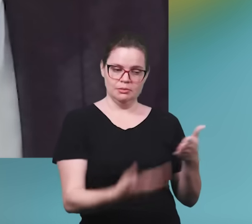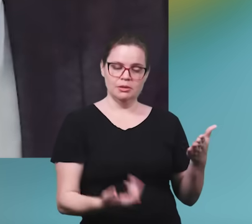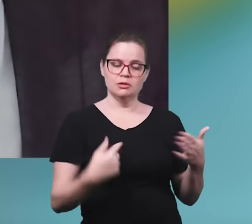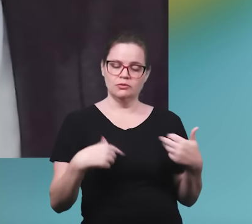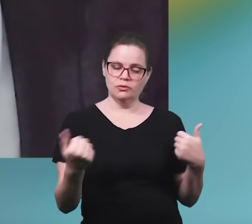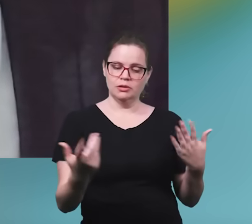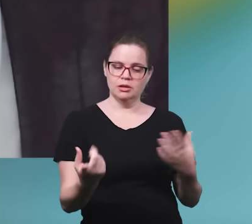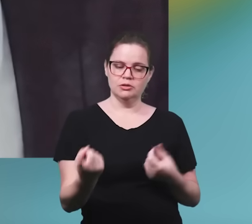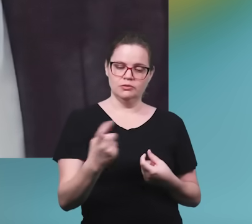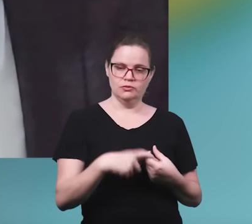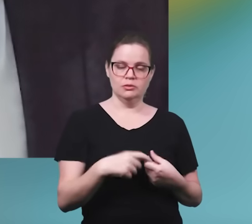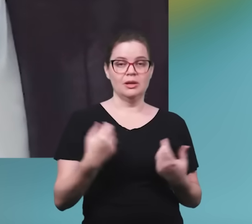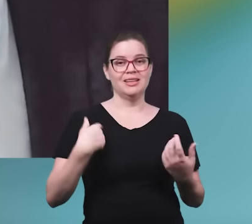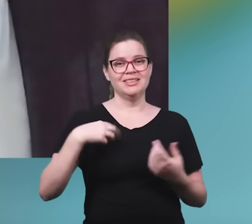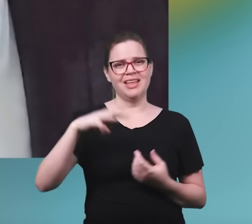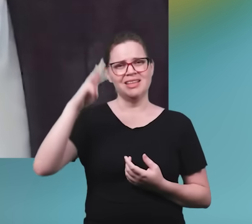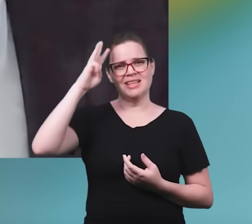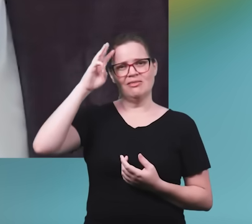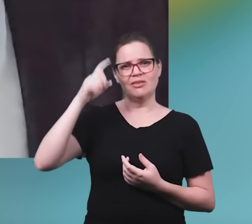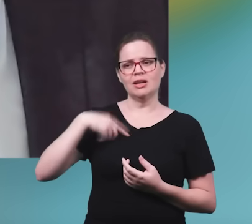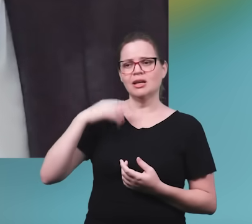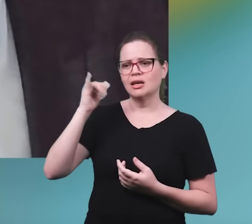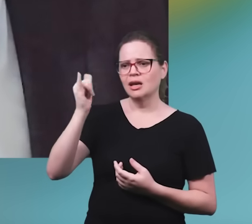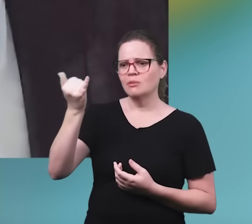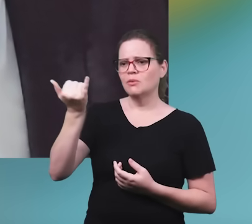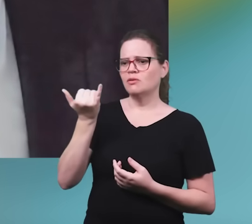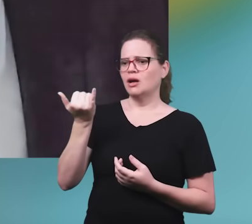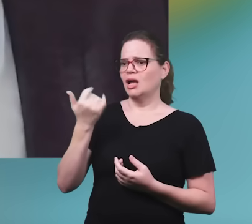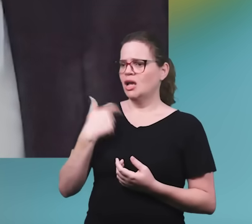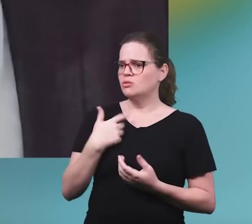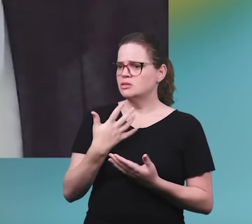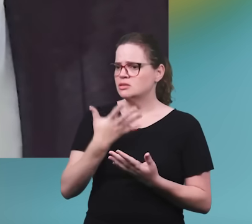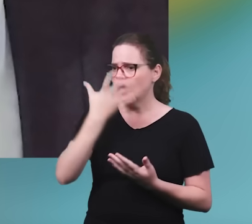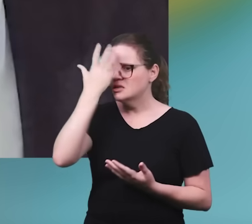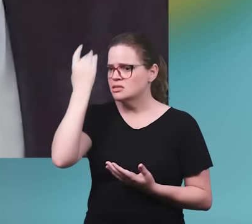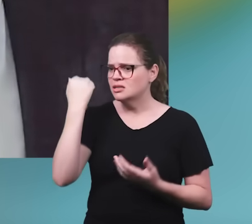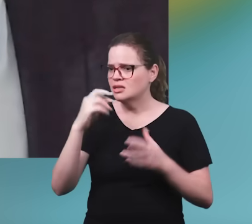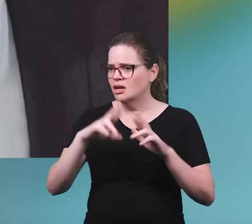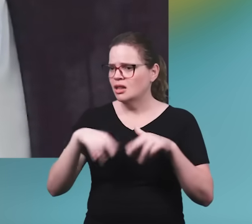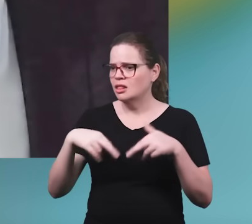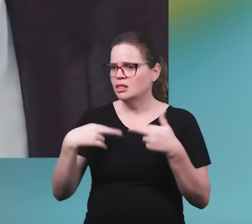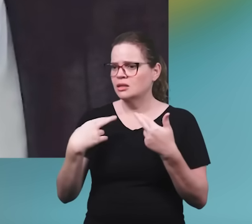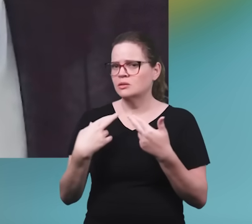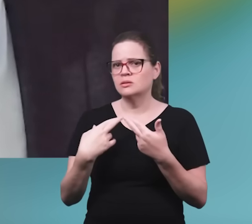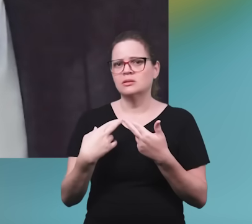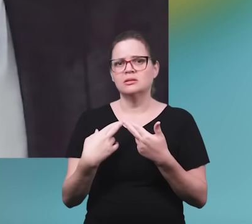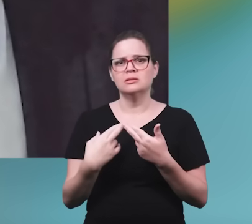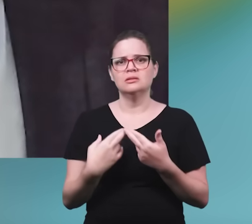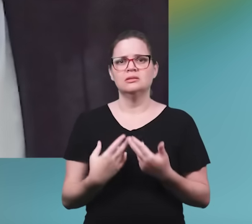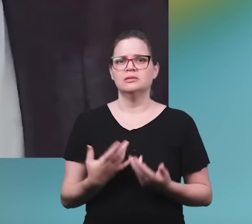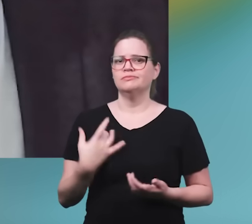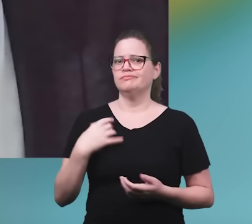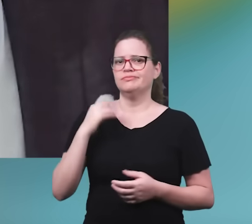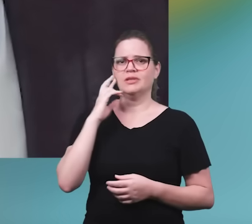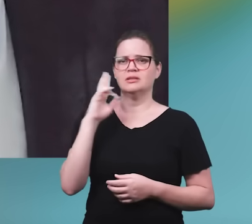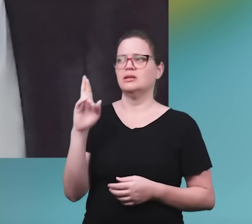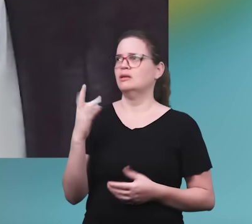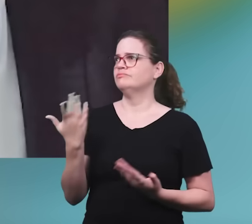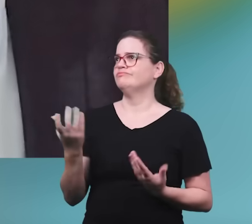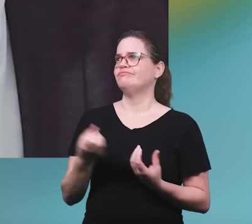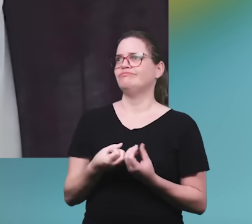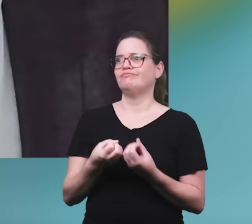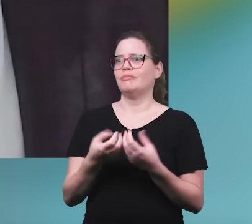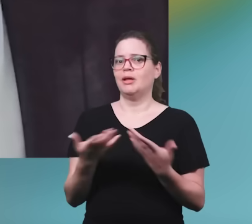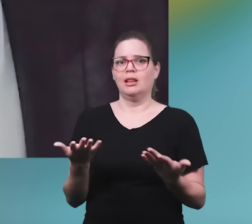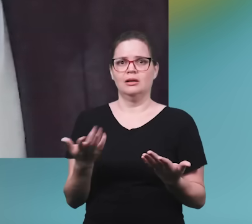você perdeu. E nessa terça-feira, quando ela ouviu essa palavra do seu corretor, ela falou, Senhor, agora só o